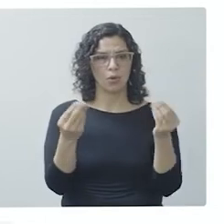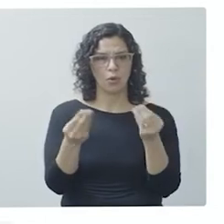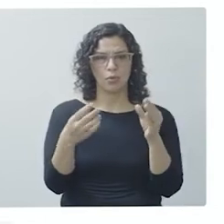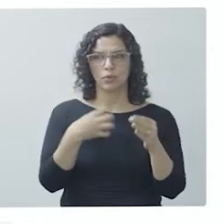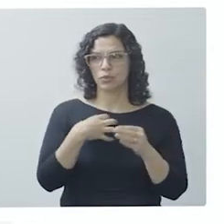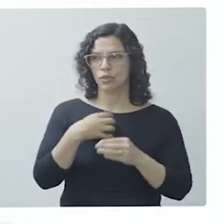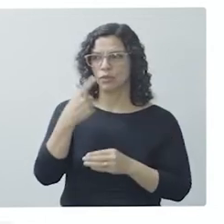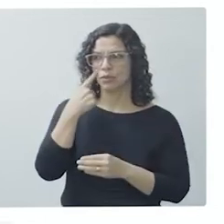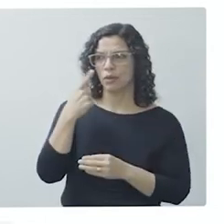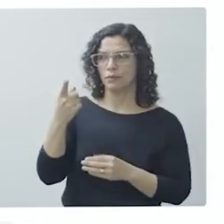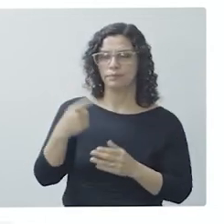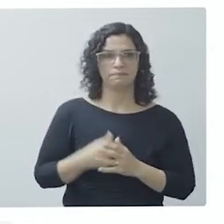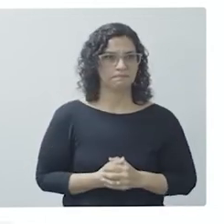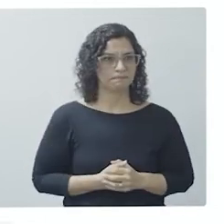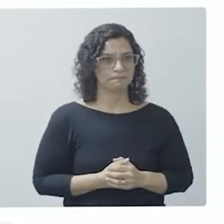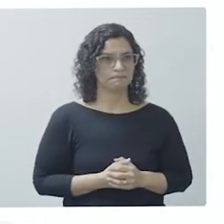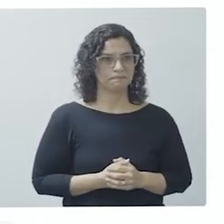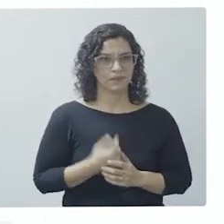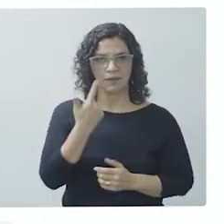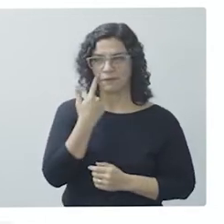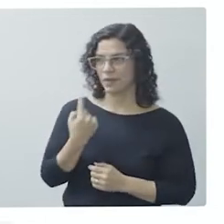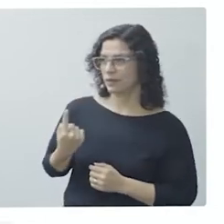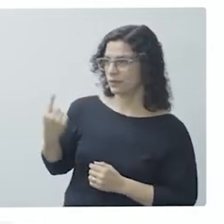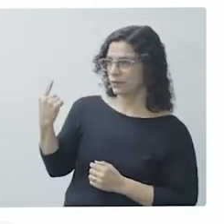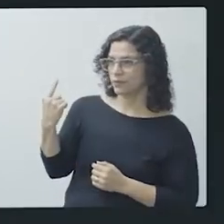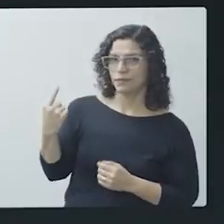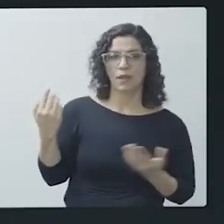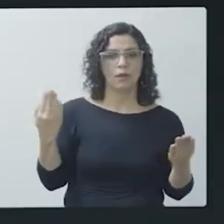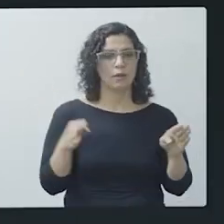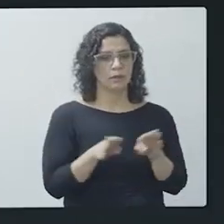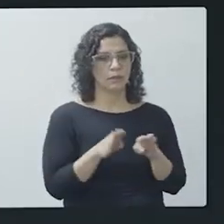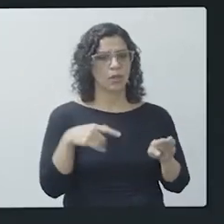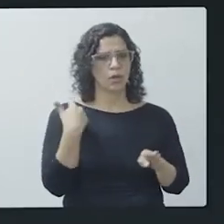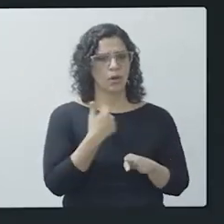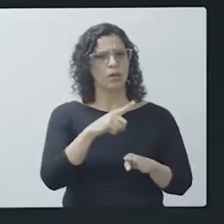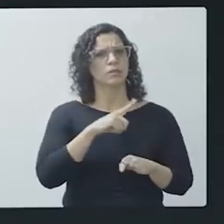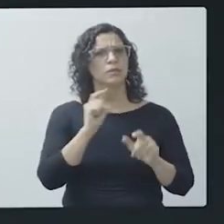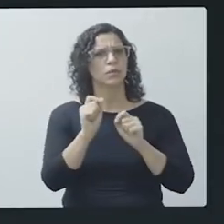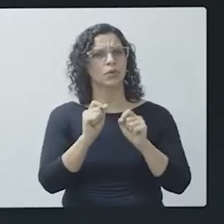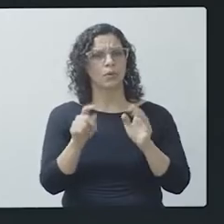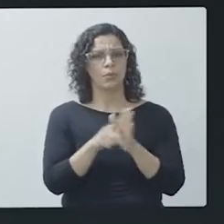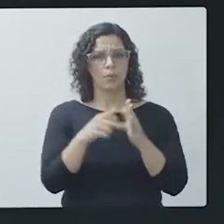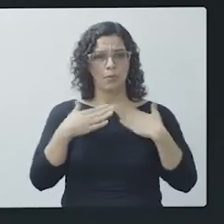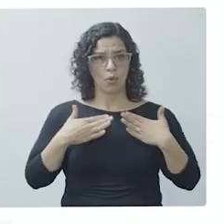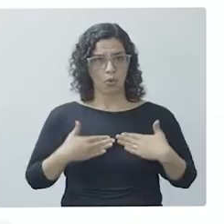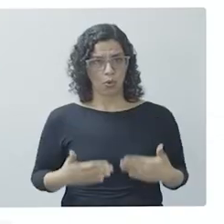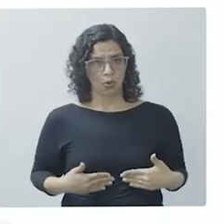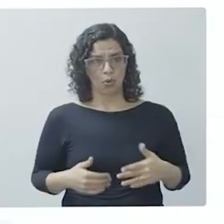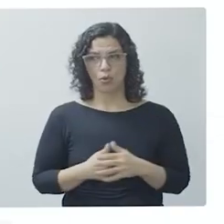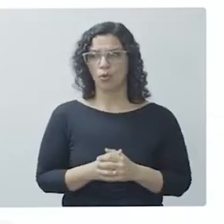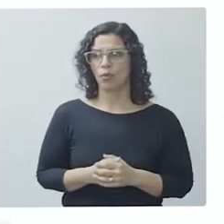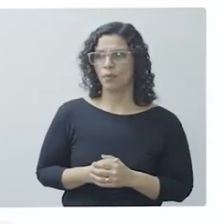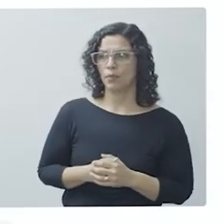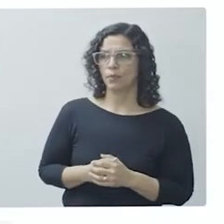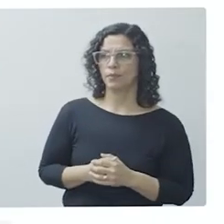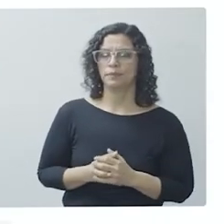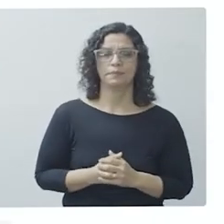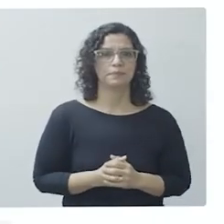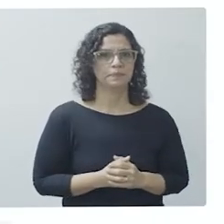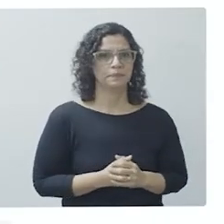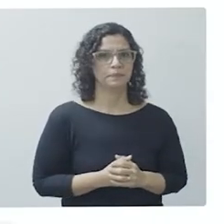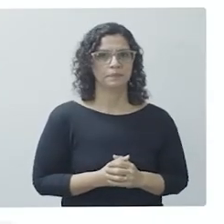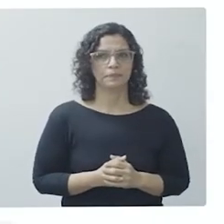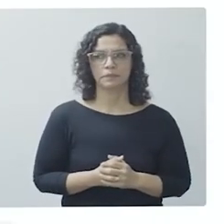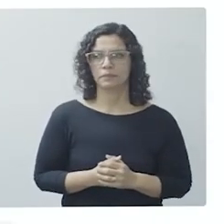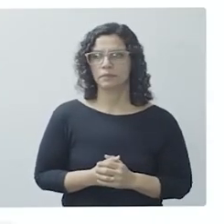está bem aqui, quase em cima da folha. Aí nós temos o corpo.